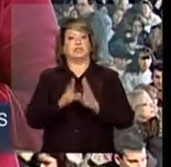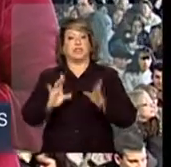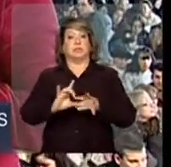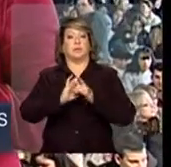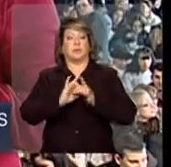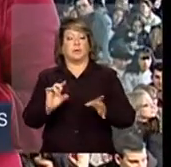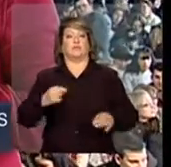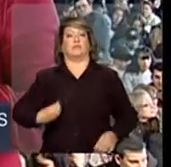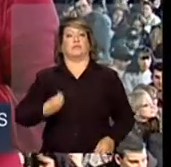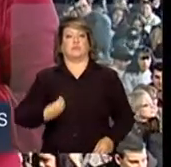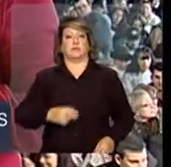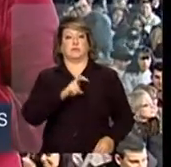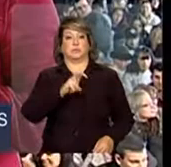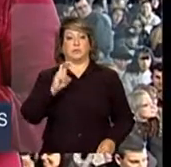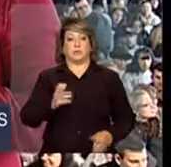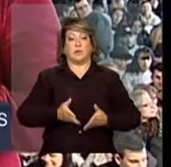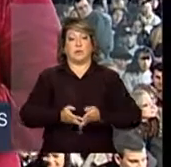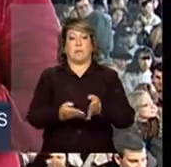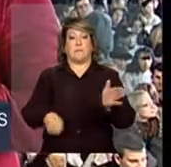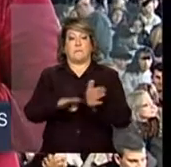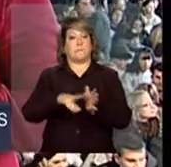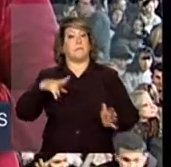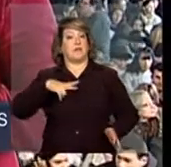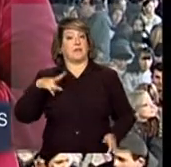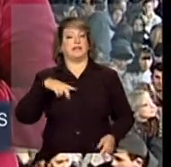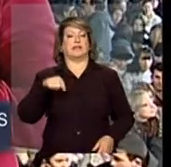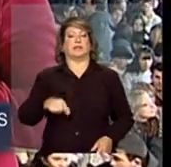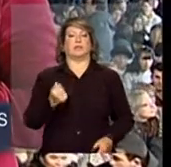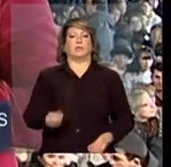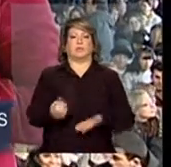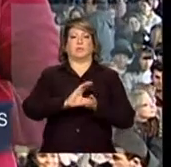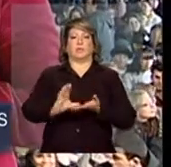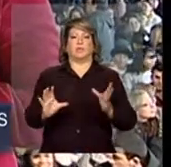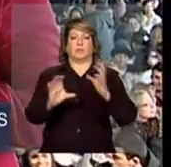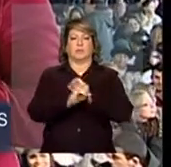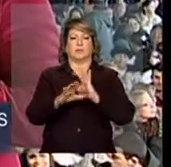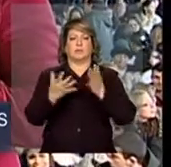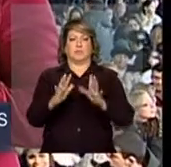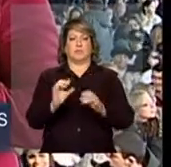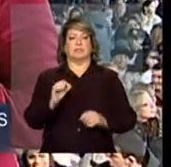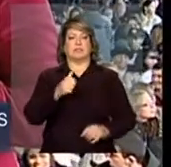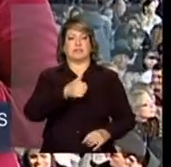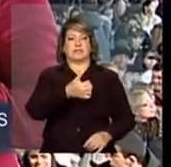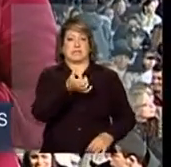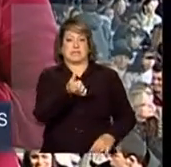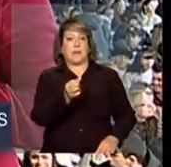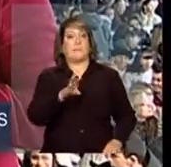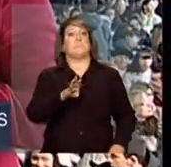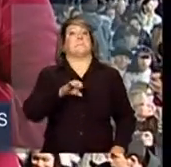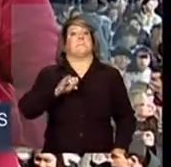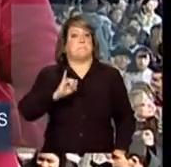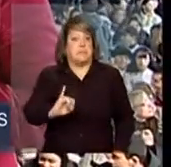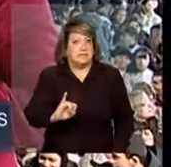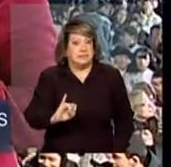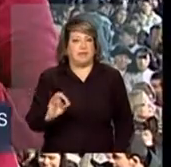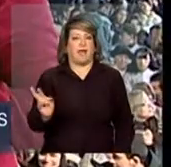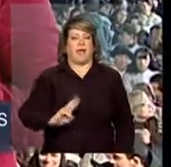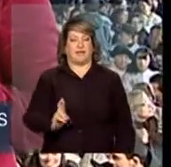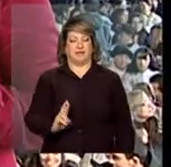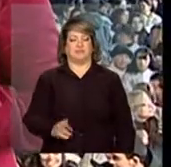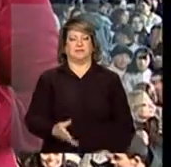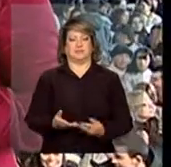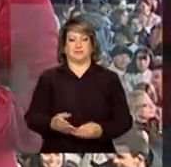de 55 portos privados, o que equivale a um investimento de cerca de 16 bilhões de reais.